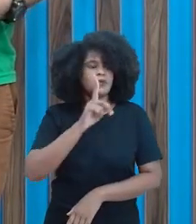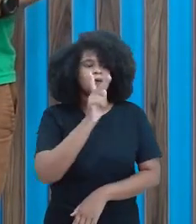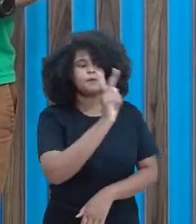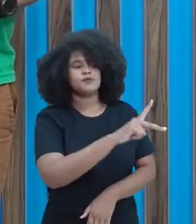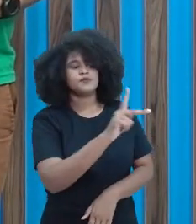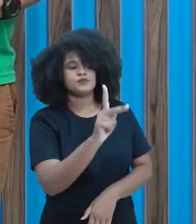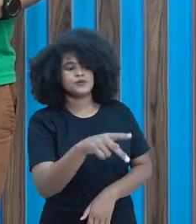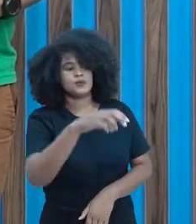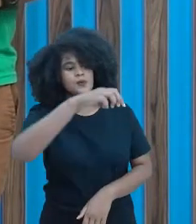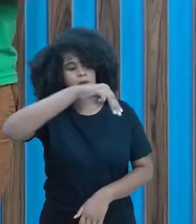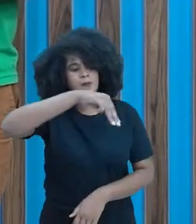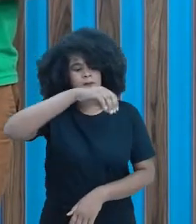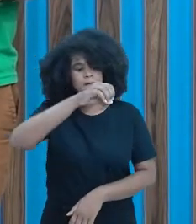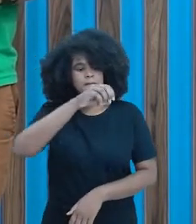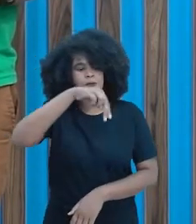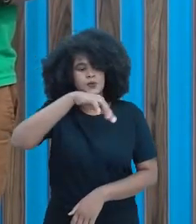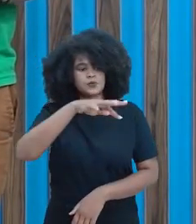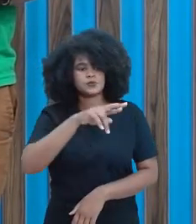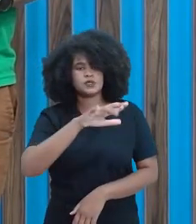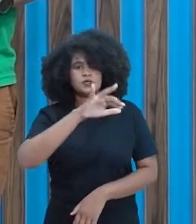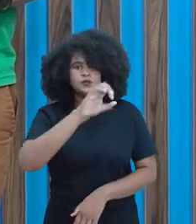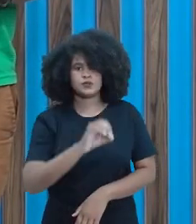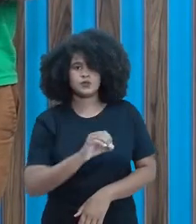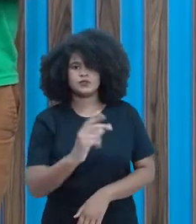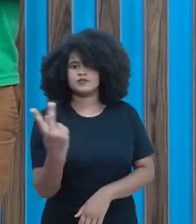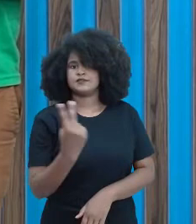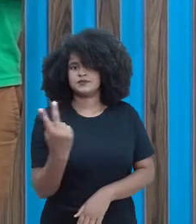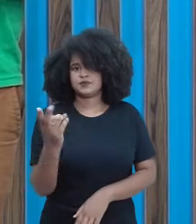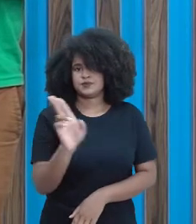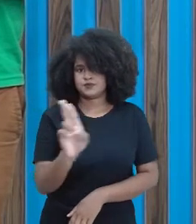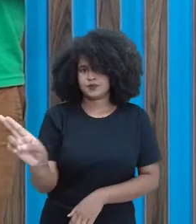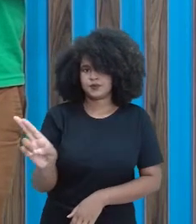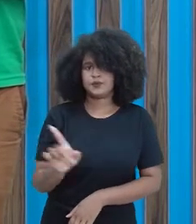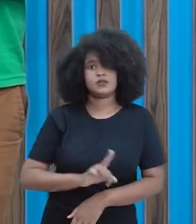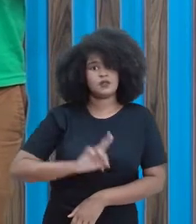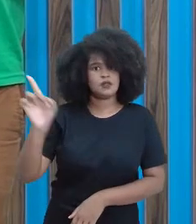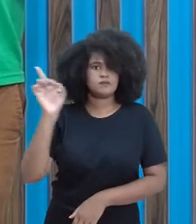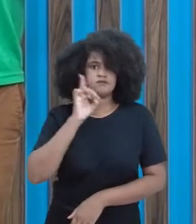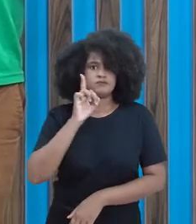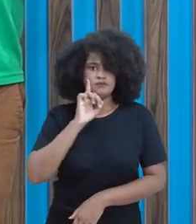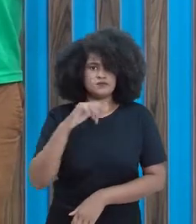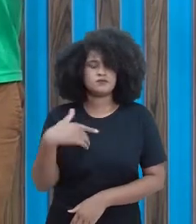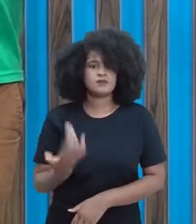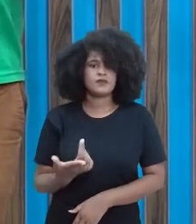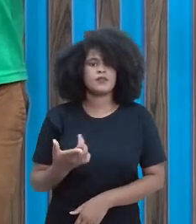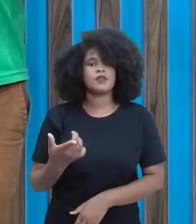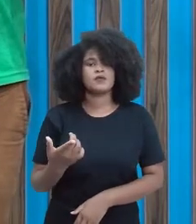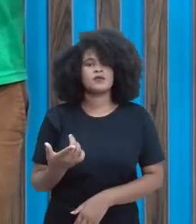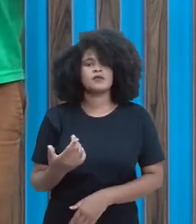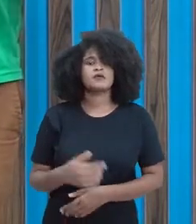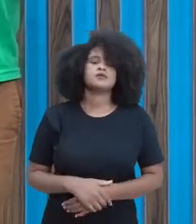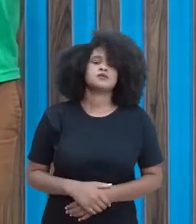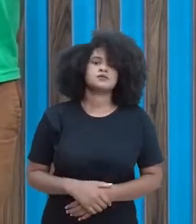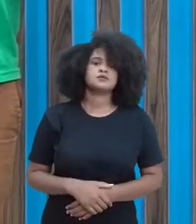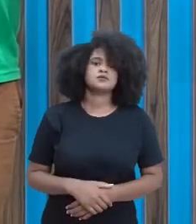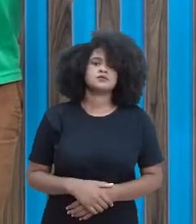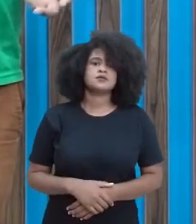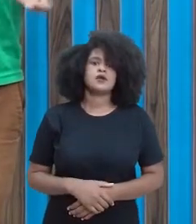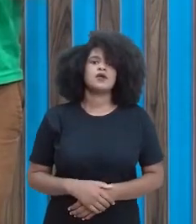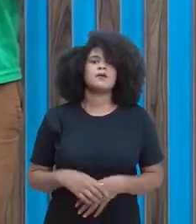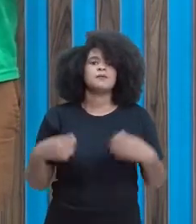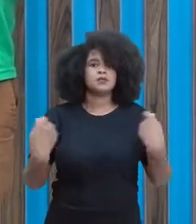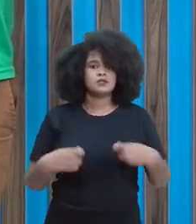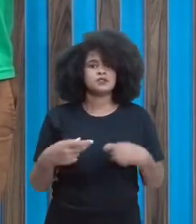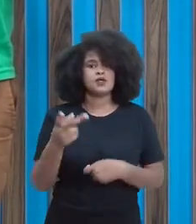em um país de língua inglesa, tá? Então, teria que se falar o título, ou a profissão,